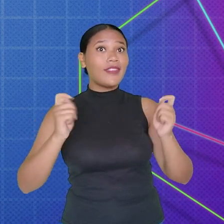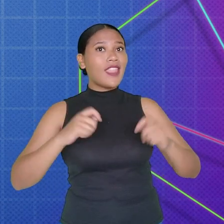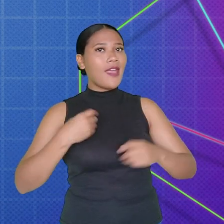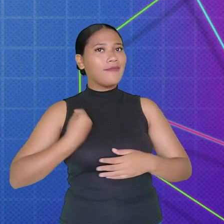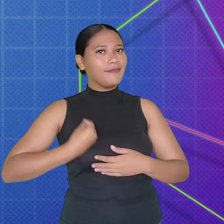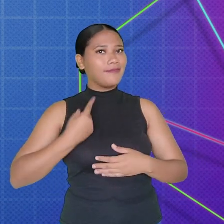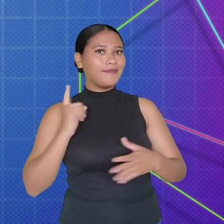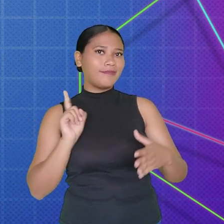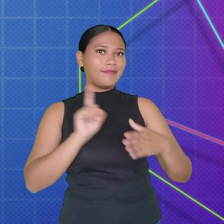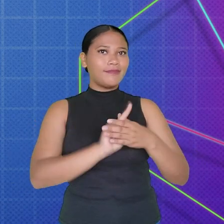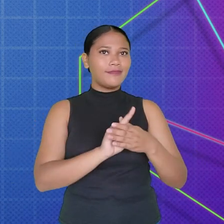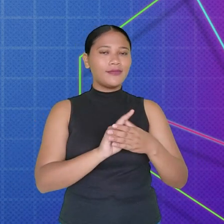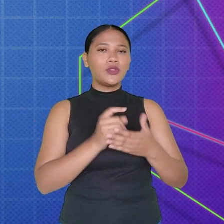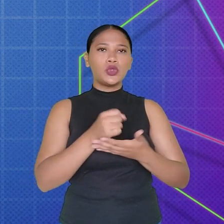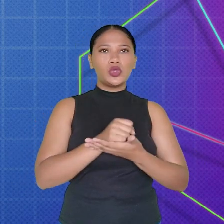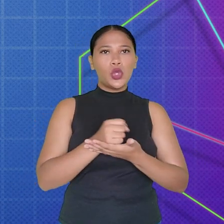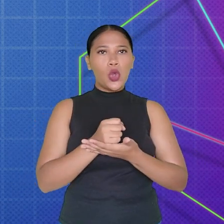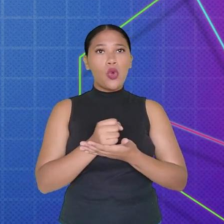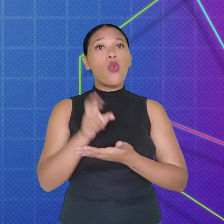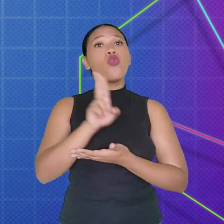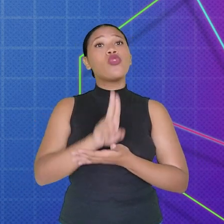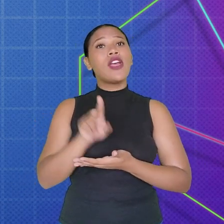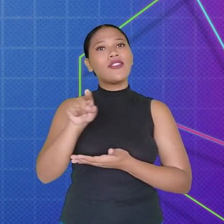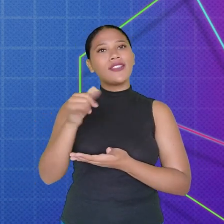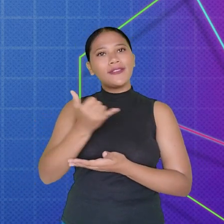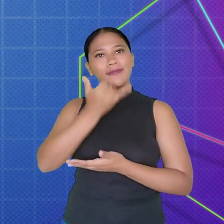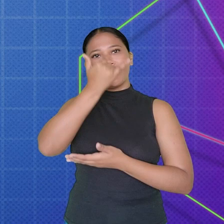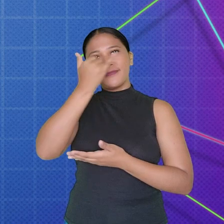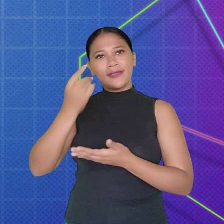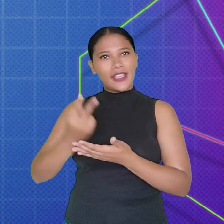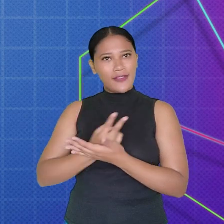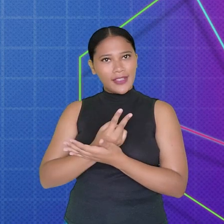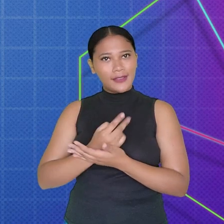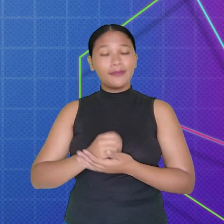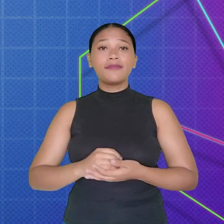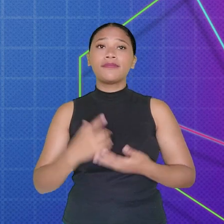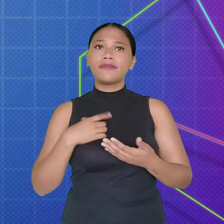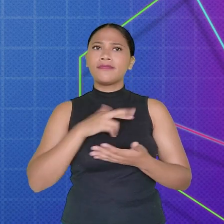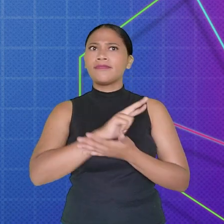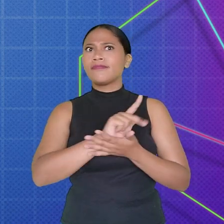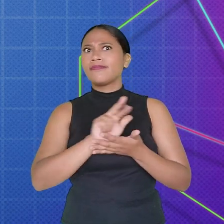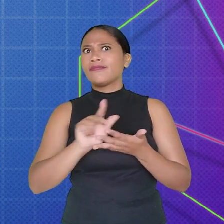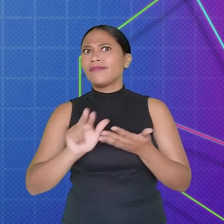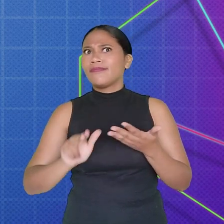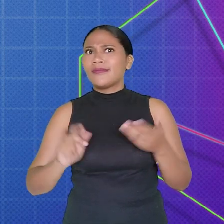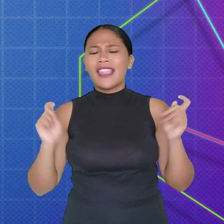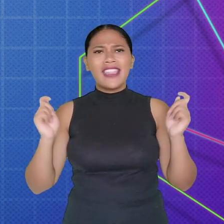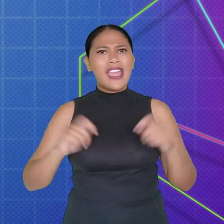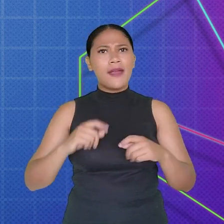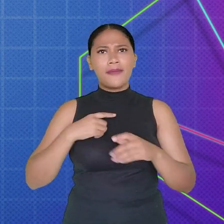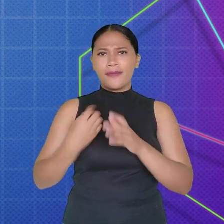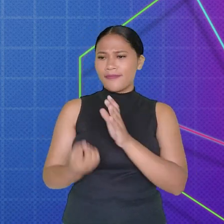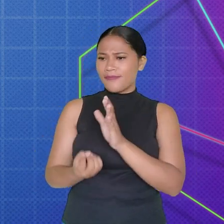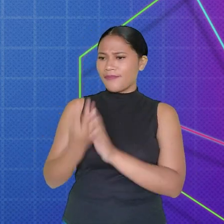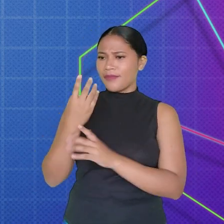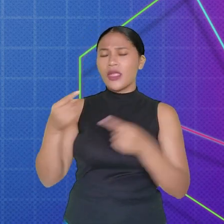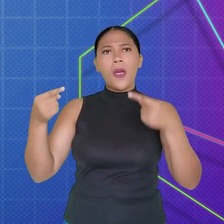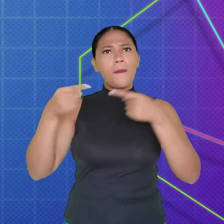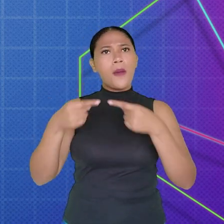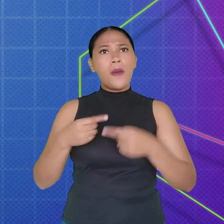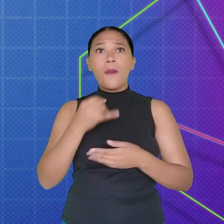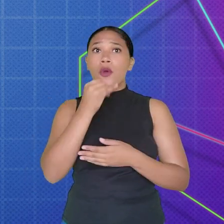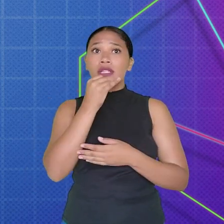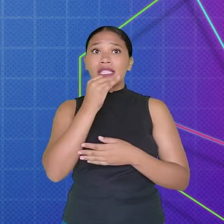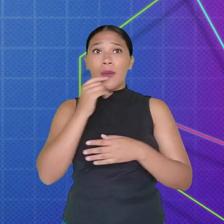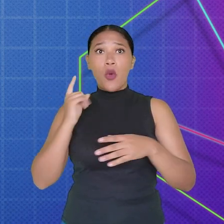ser implementadas aos jogos com os usos desses eventos. Existem diversas mecânicas de jogabilidade que podem ser criadas com o evento de